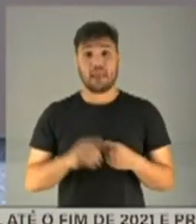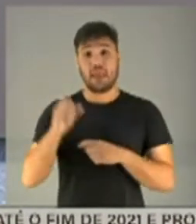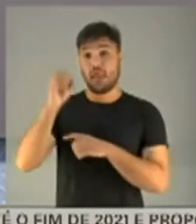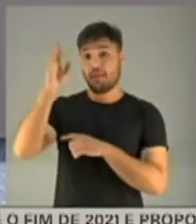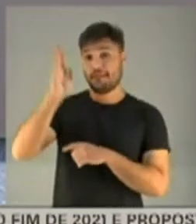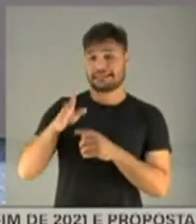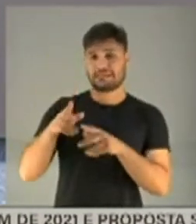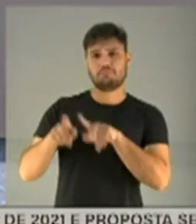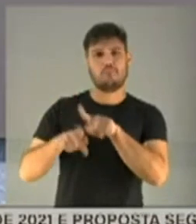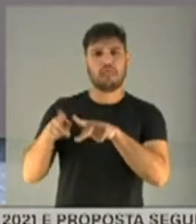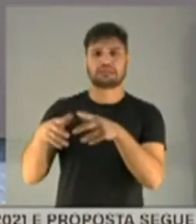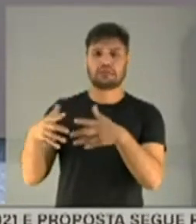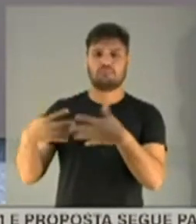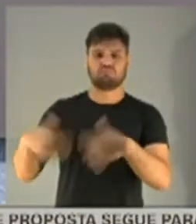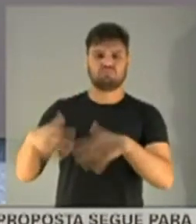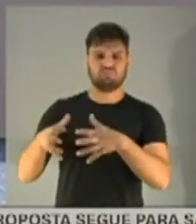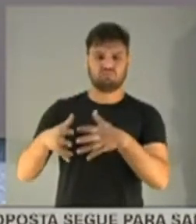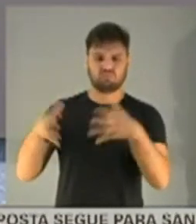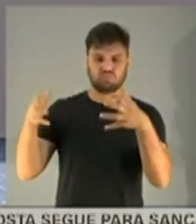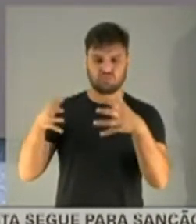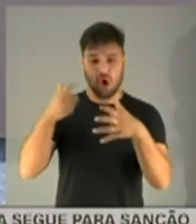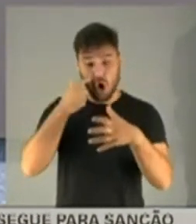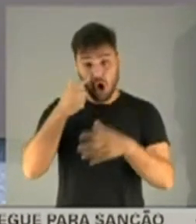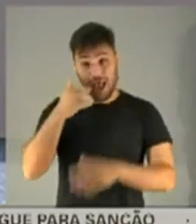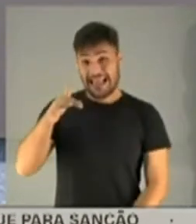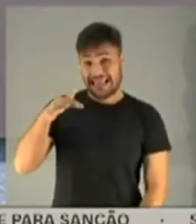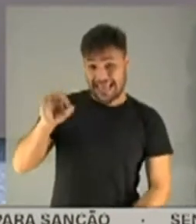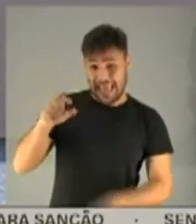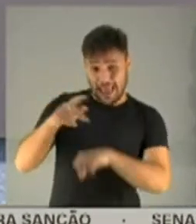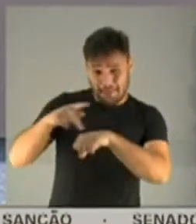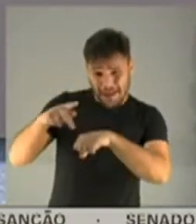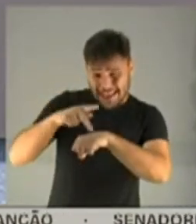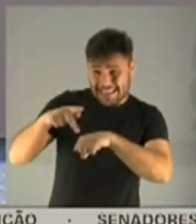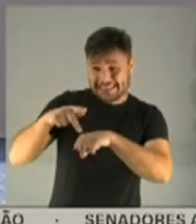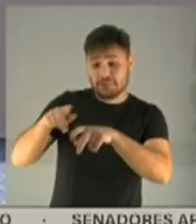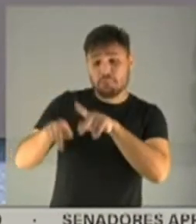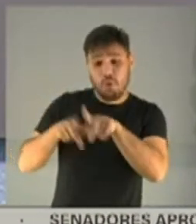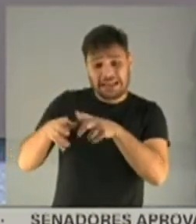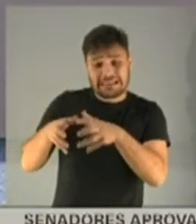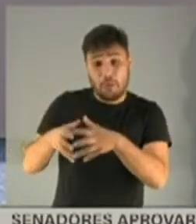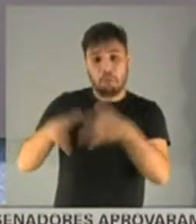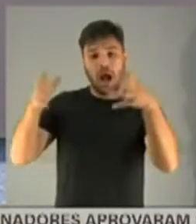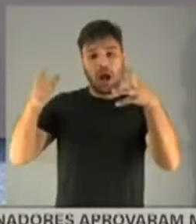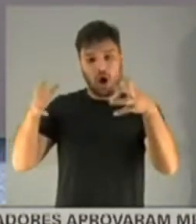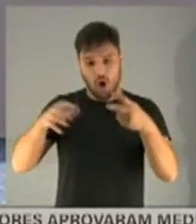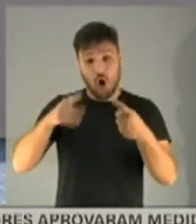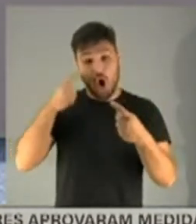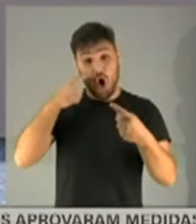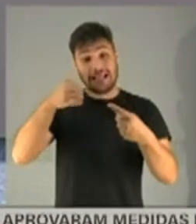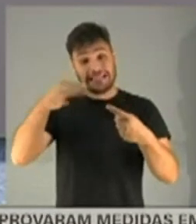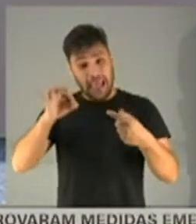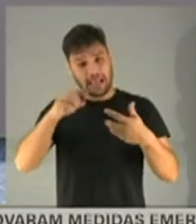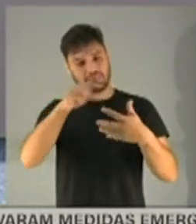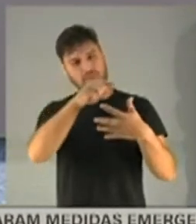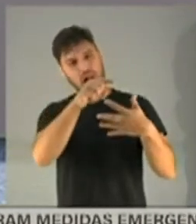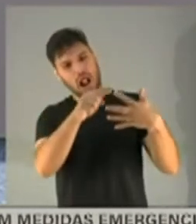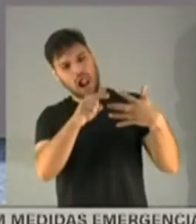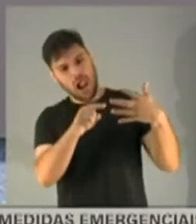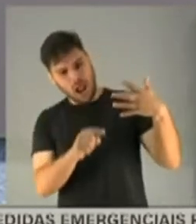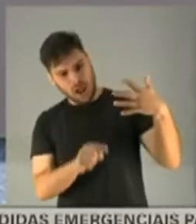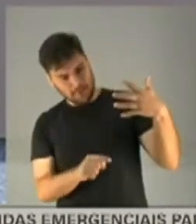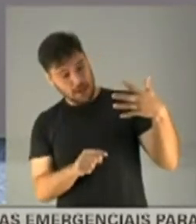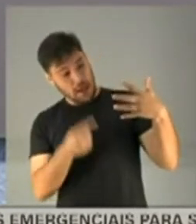muito populoso. Então eu pego os 10 países mais populosos do mundo, estão ali os 10 listados, e